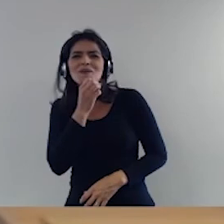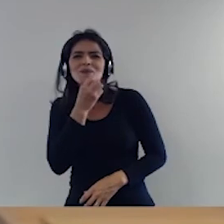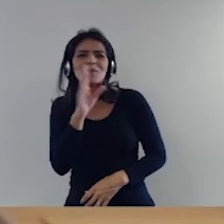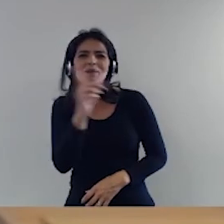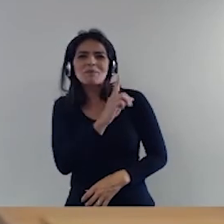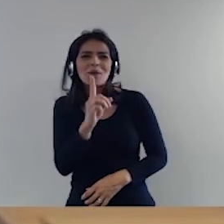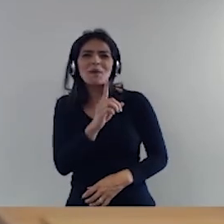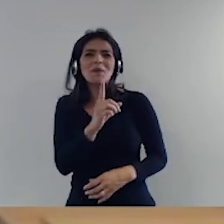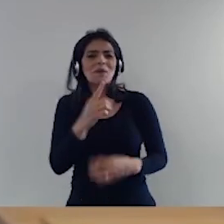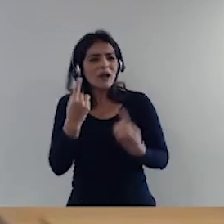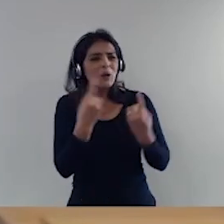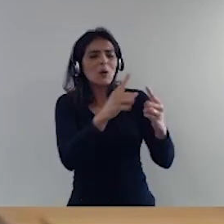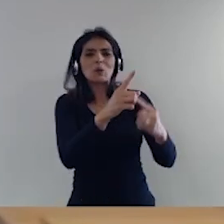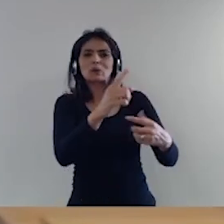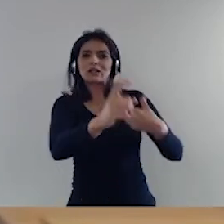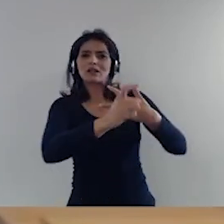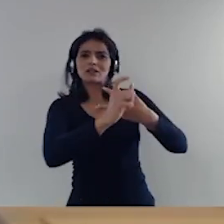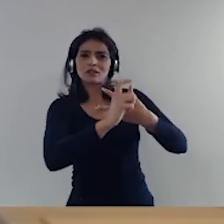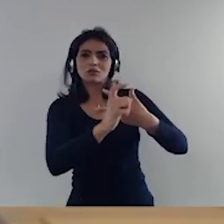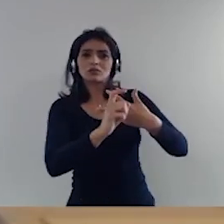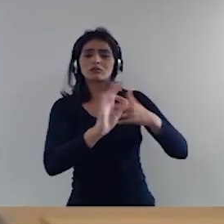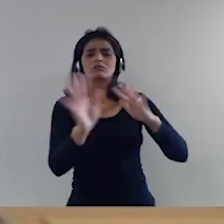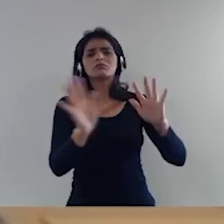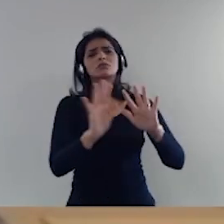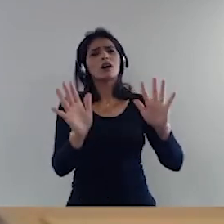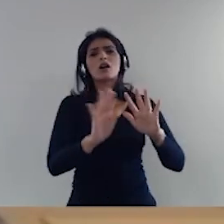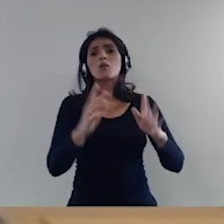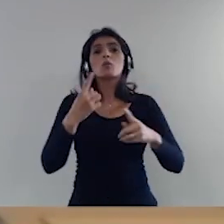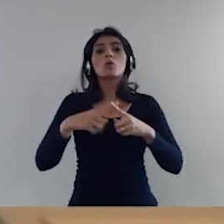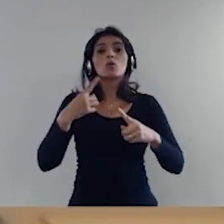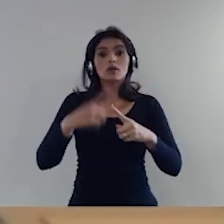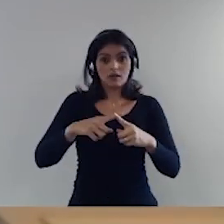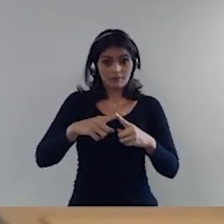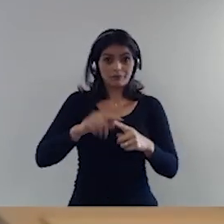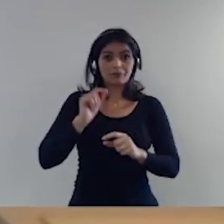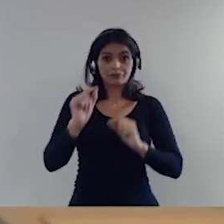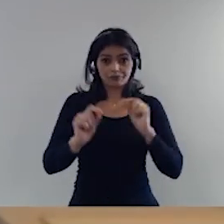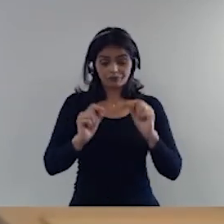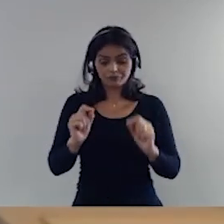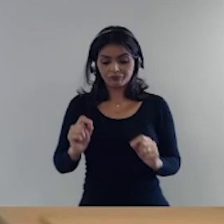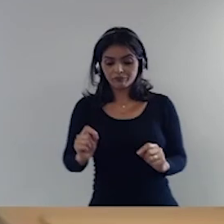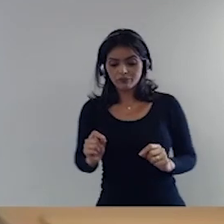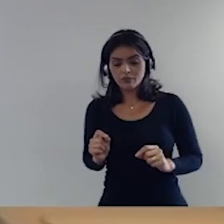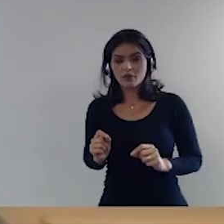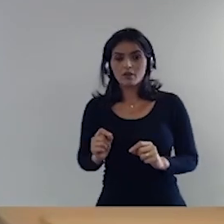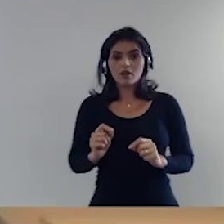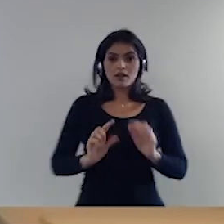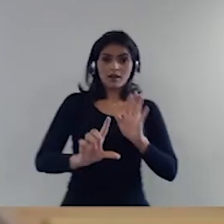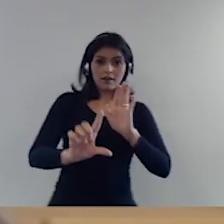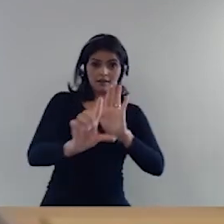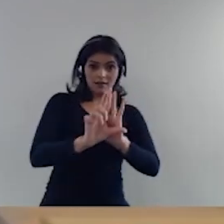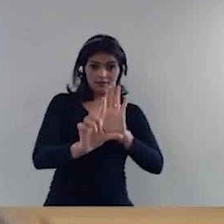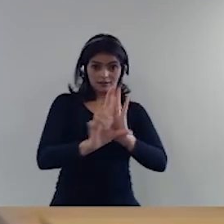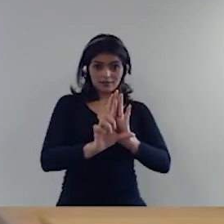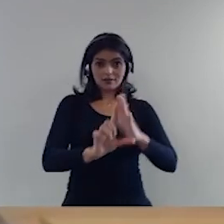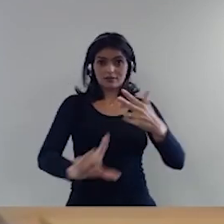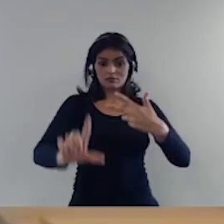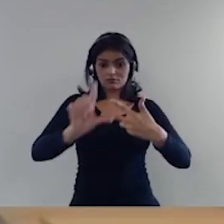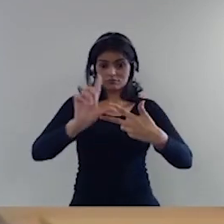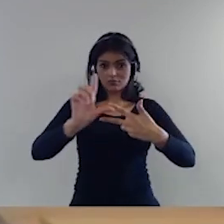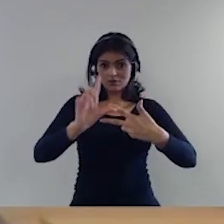em múltiplas matérias, mas é porque, na verdade, quando você mantém a legislação do Congresso, as medidas